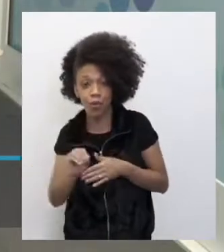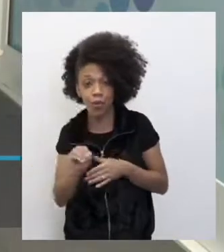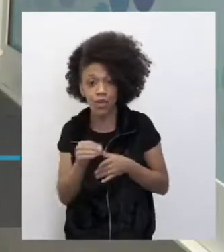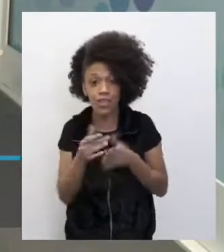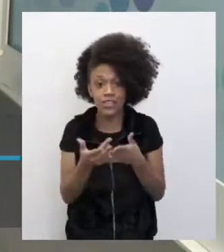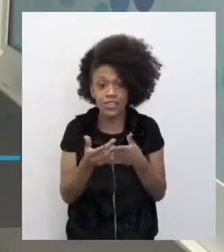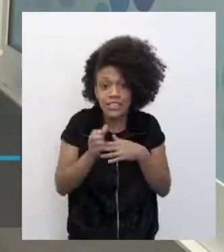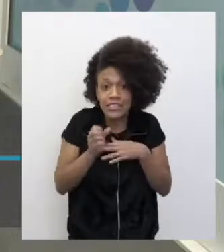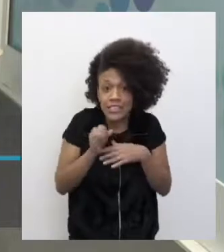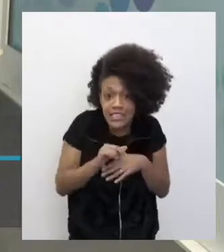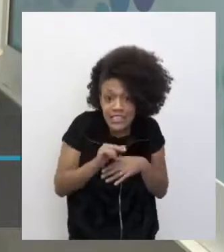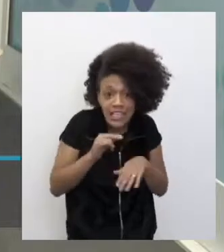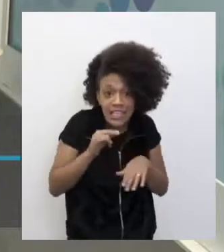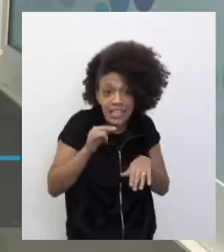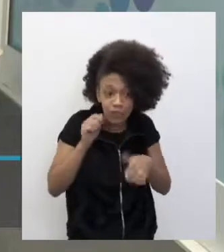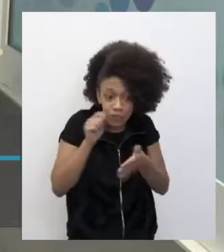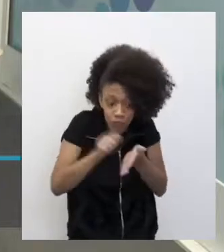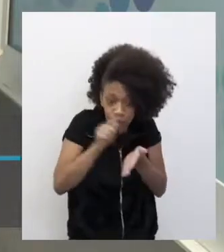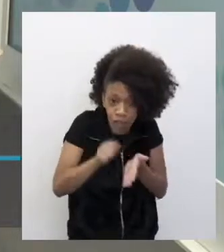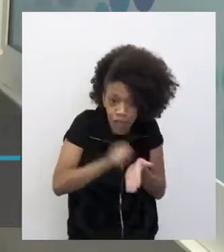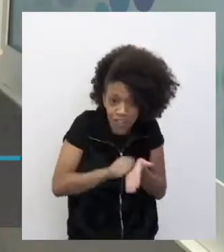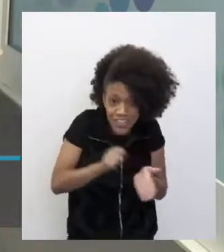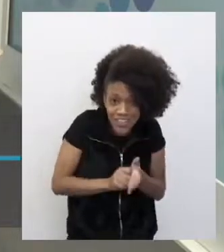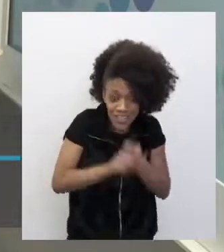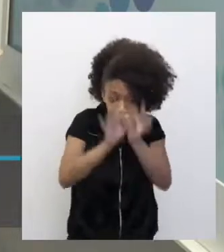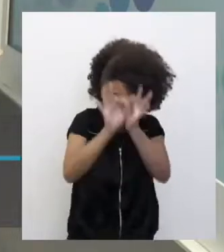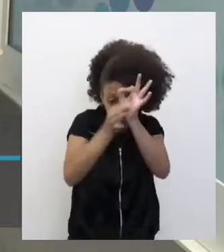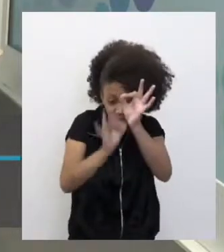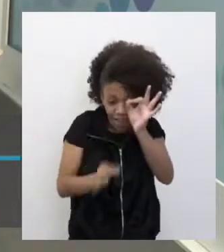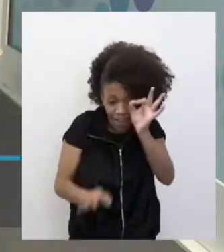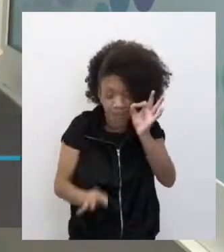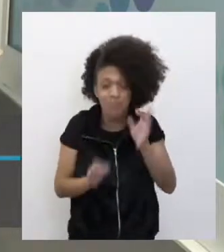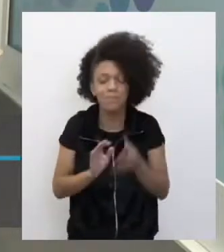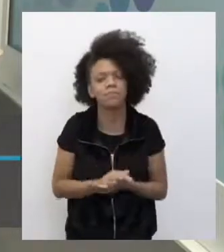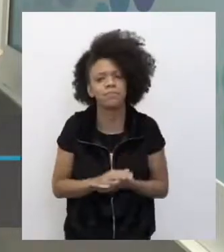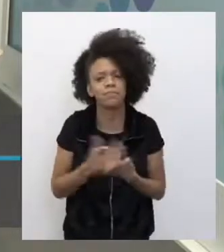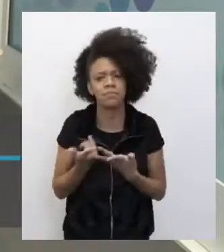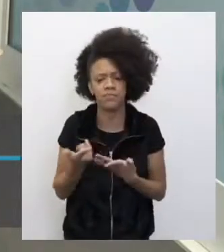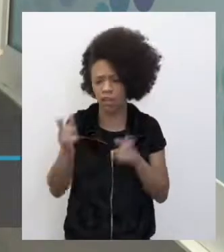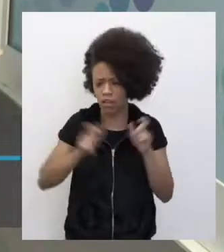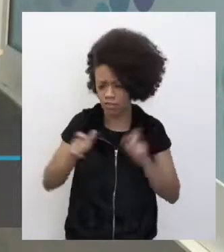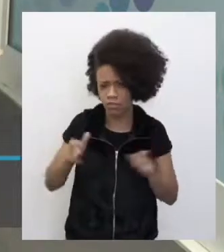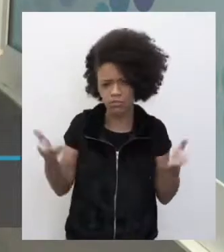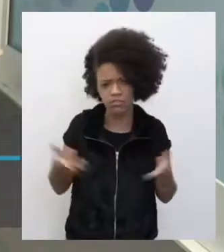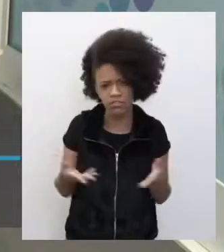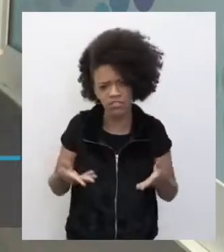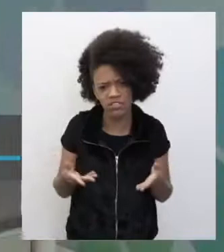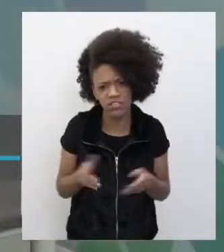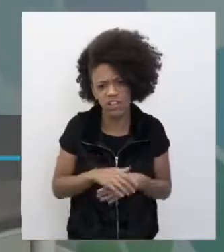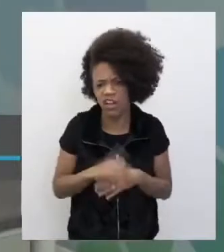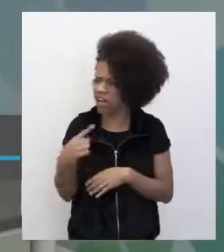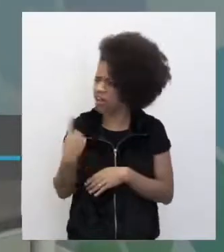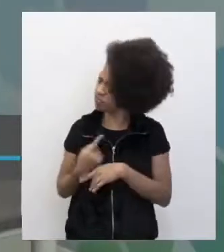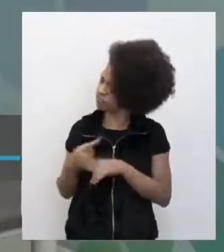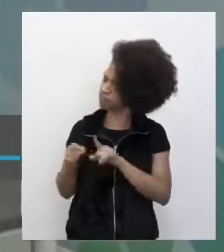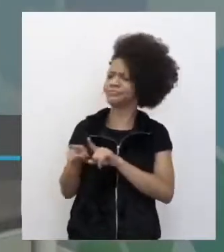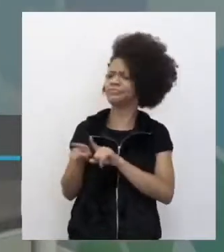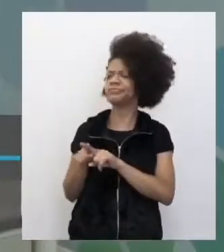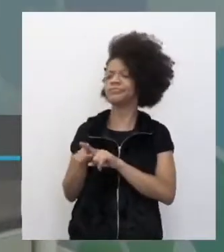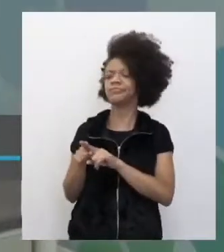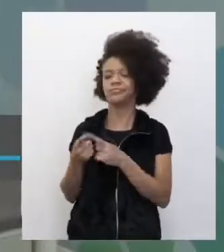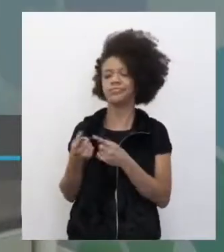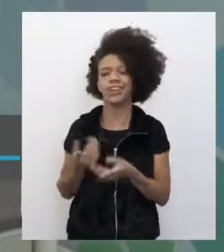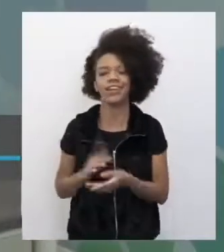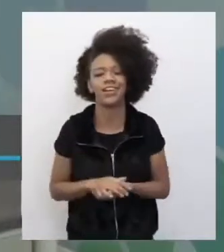dão redações enormes, não? Acho que essa geração, né, acho que até a minha também, a nossa também, né, Mônica? Acho que nós somos